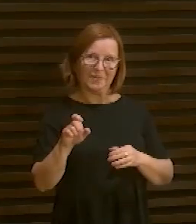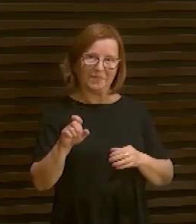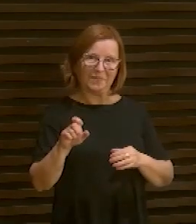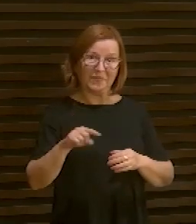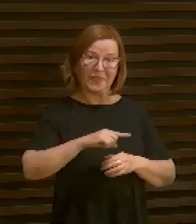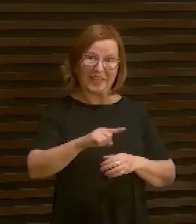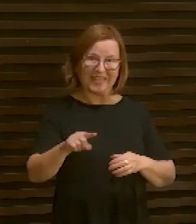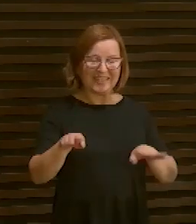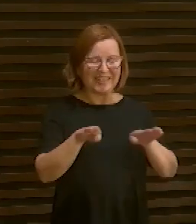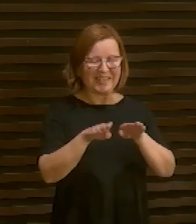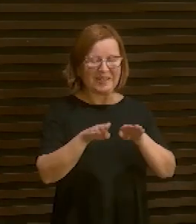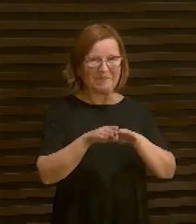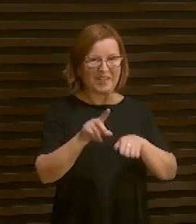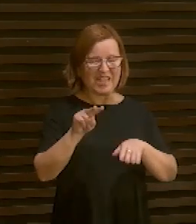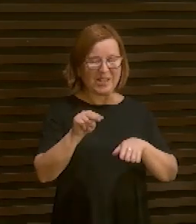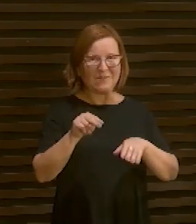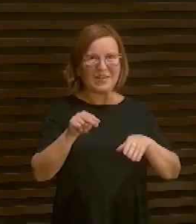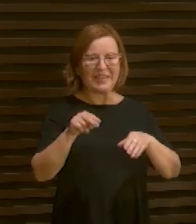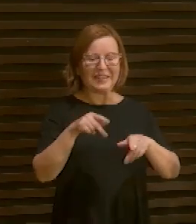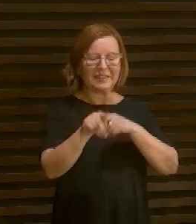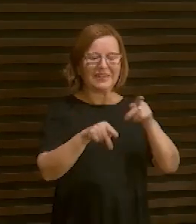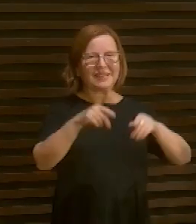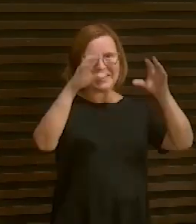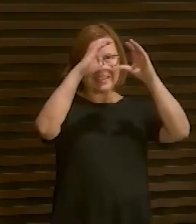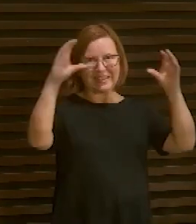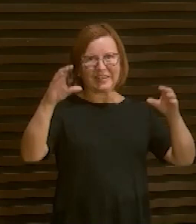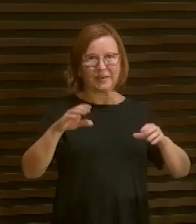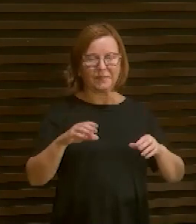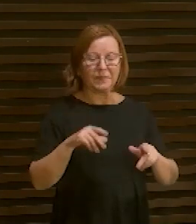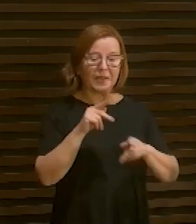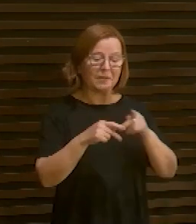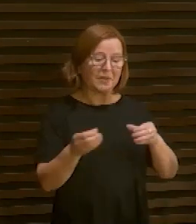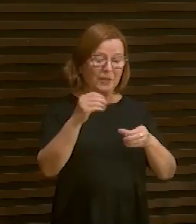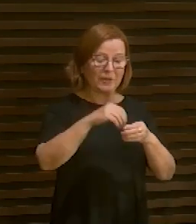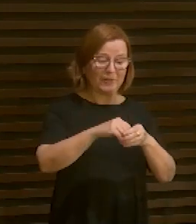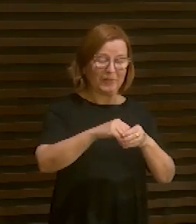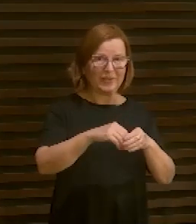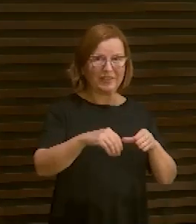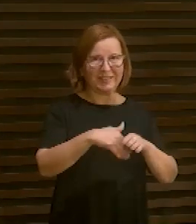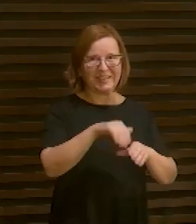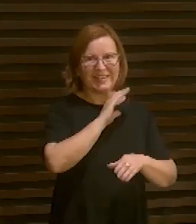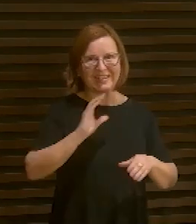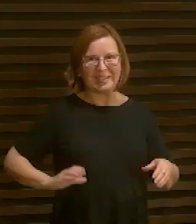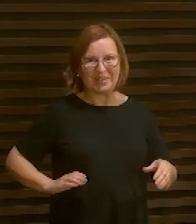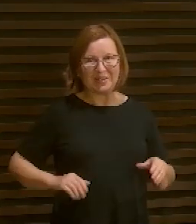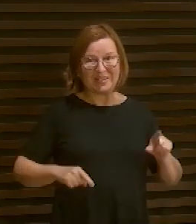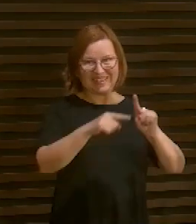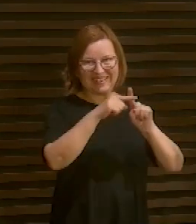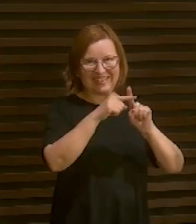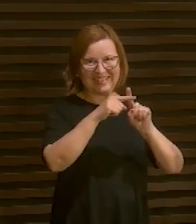também são os celestiais. Aqueles que foram incluídos em Cristo na cruz,